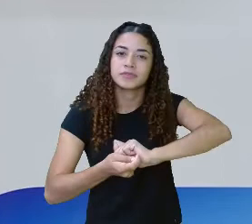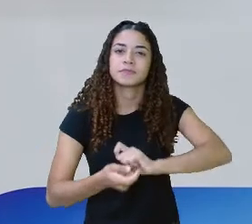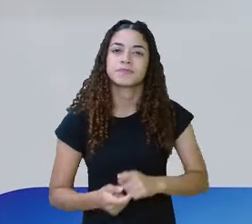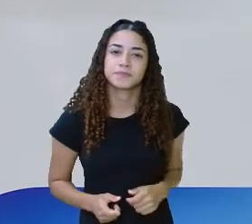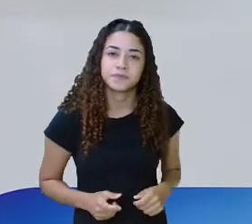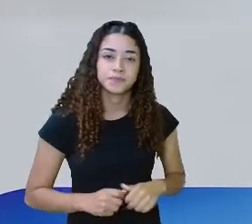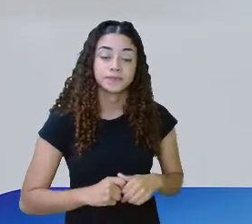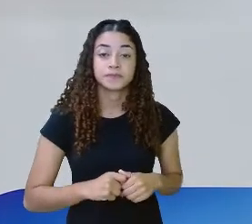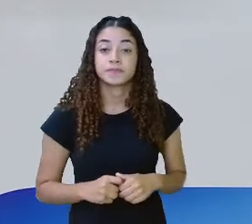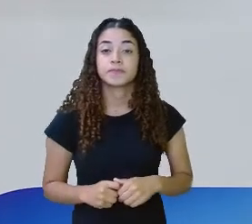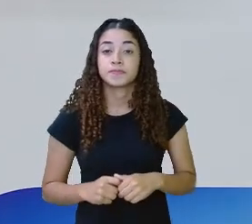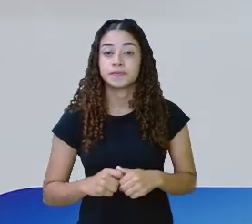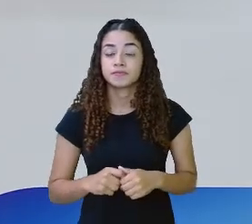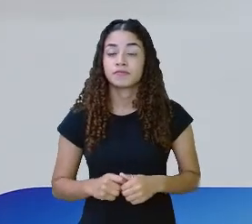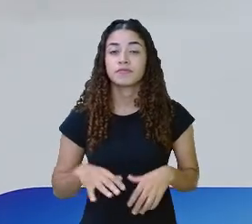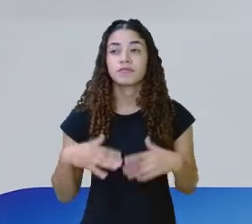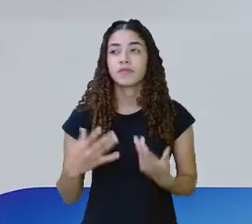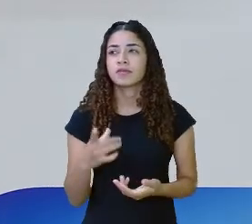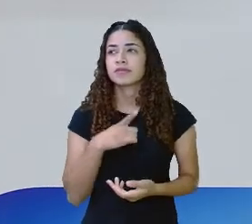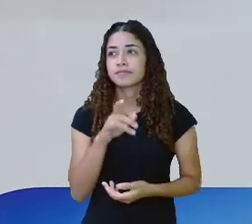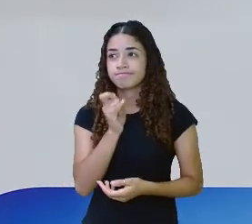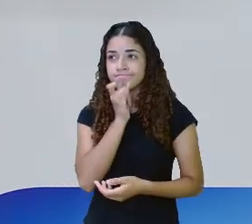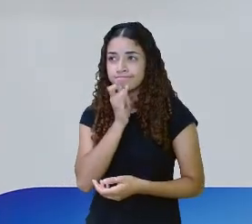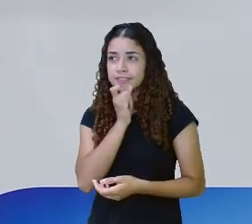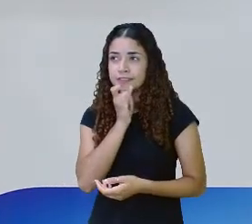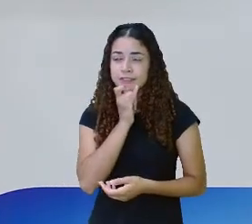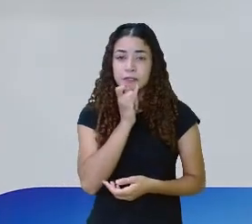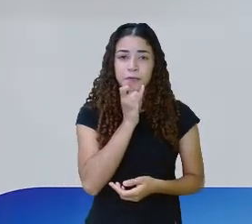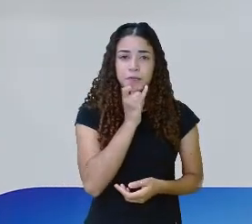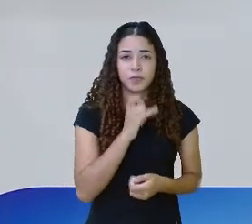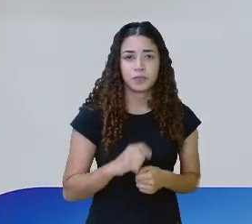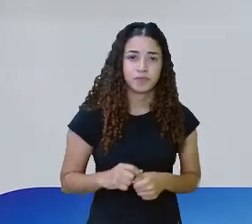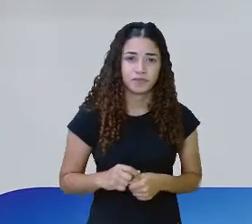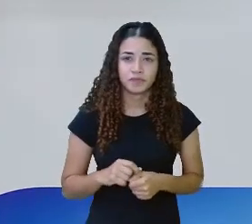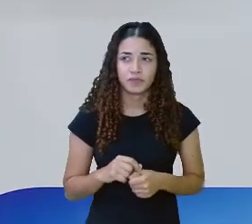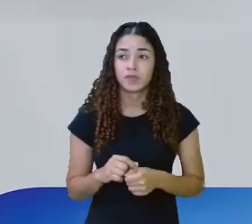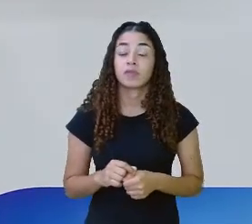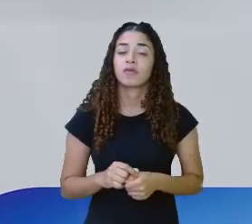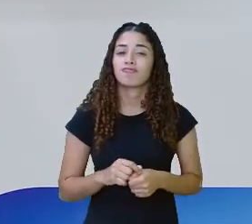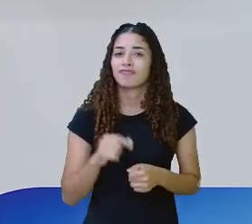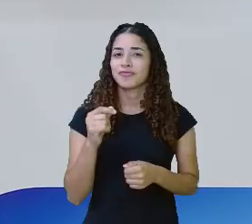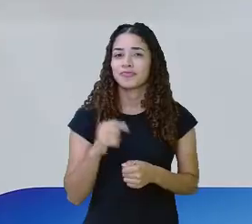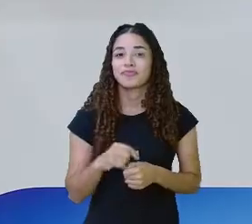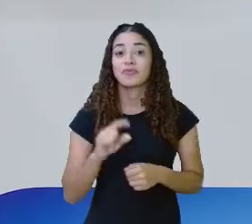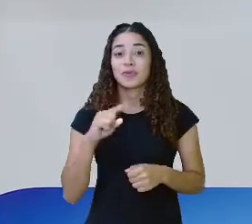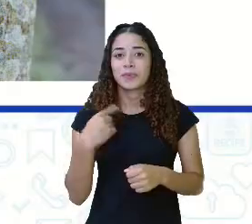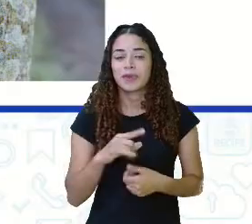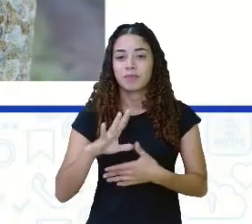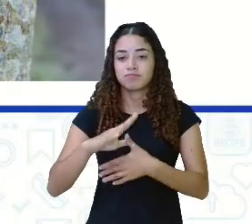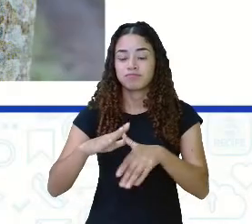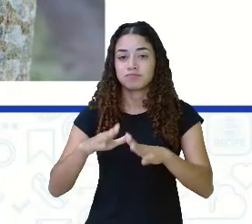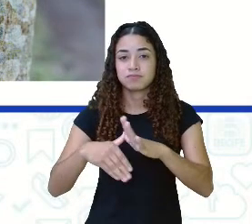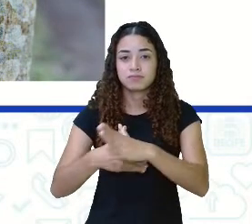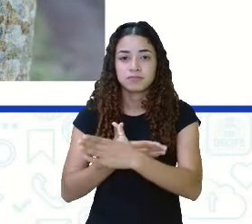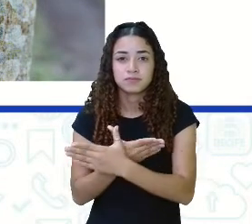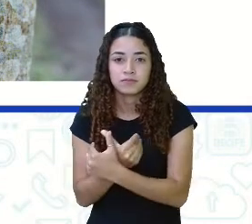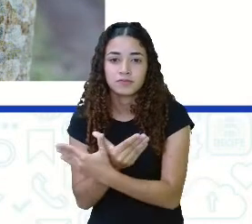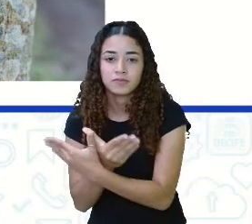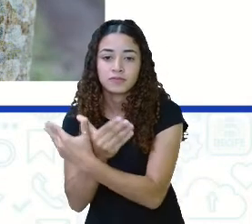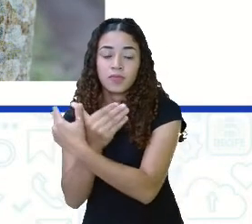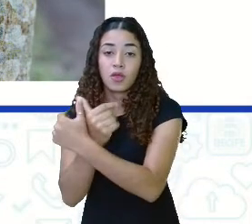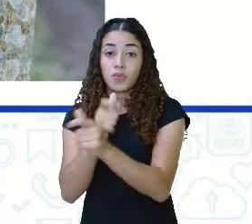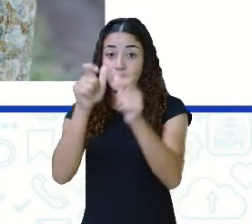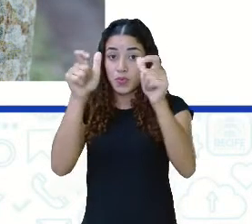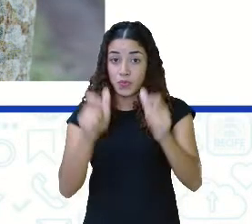certo? Então, temos esse exemplo, que é um exemplo clássico, né, professora? Que é dessa mariposa na Inglaterra,